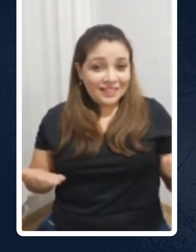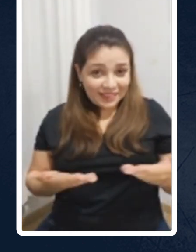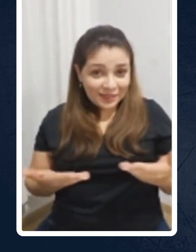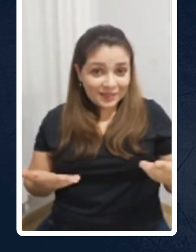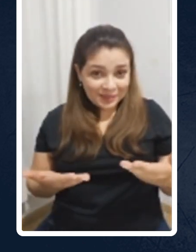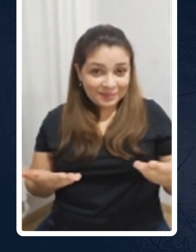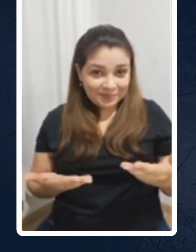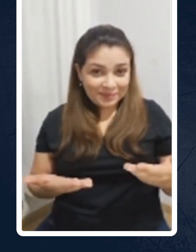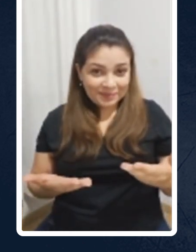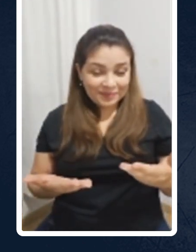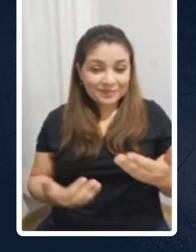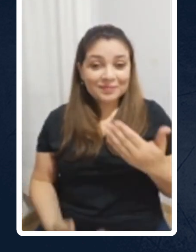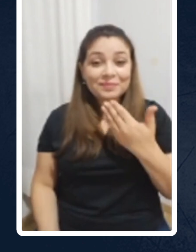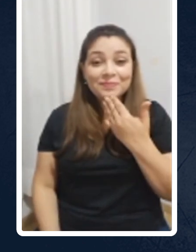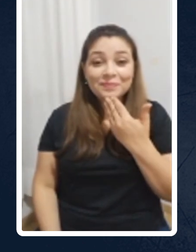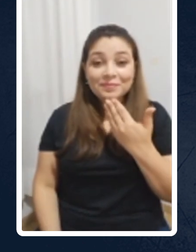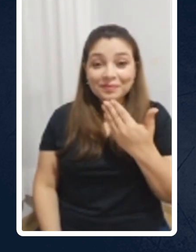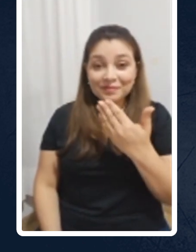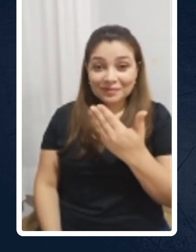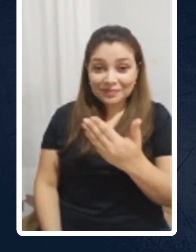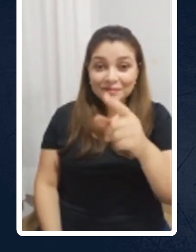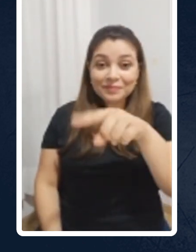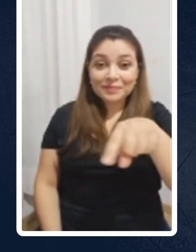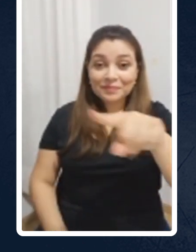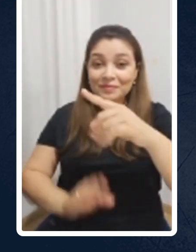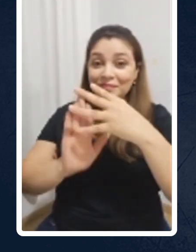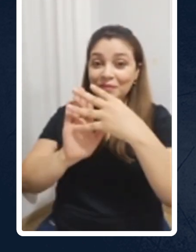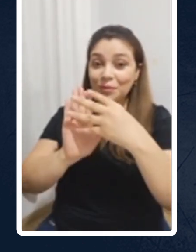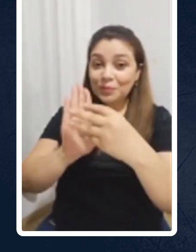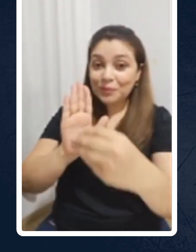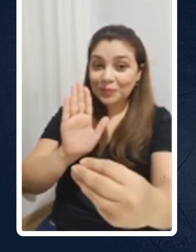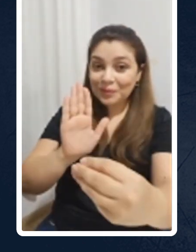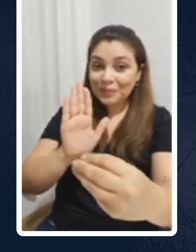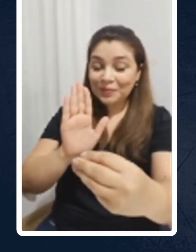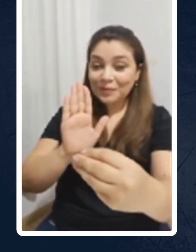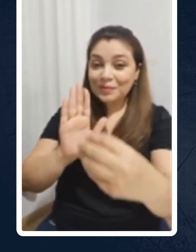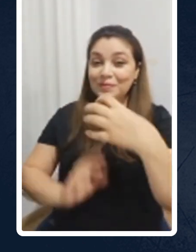eu vou pedir que vocês repitam da seguinte maneira.